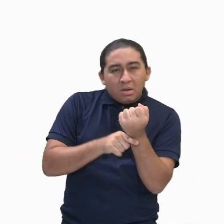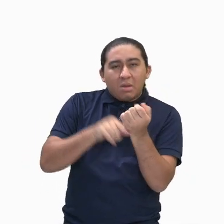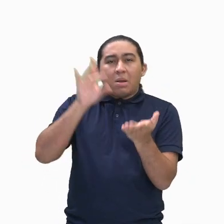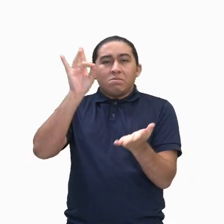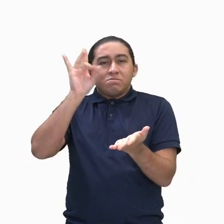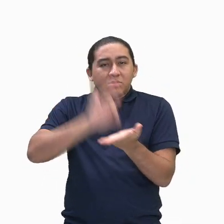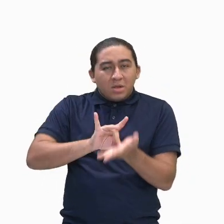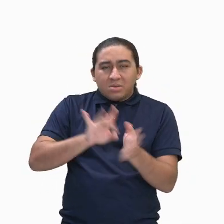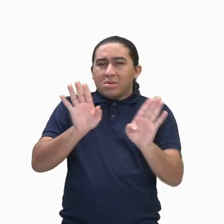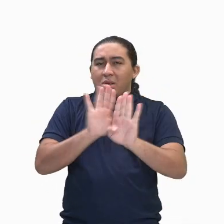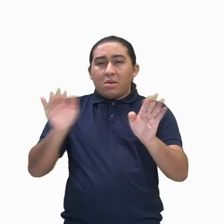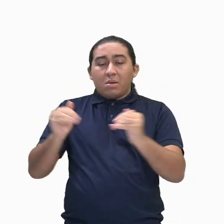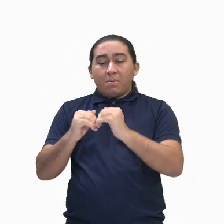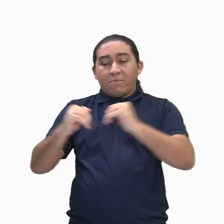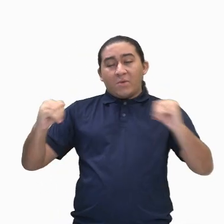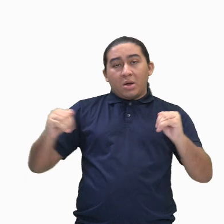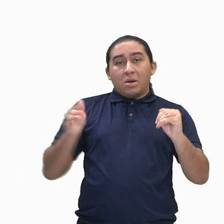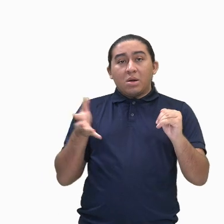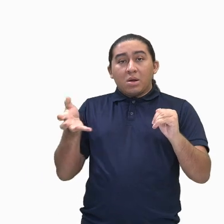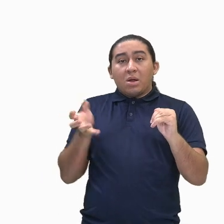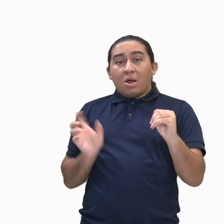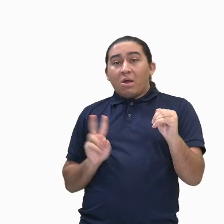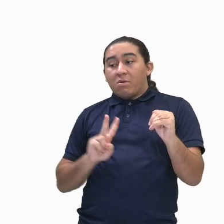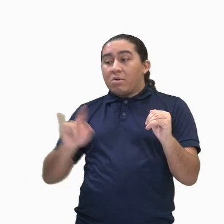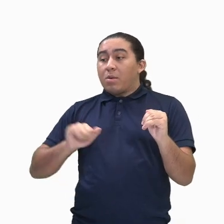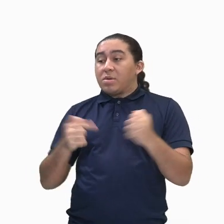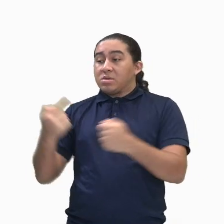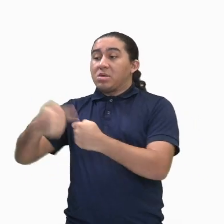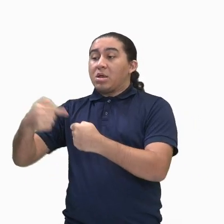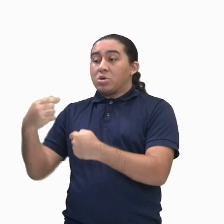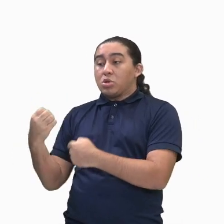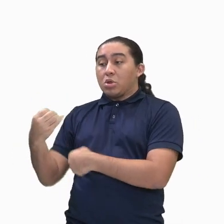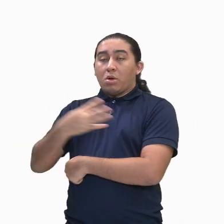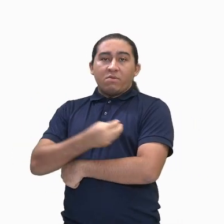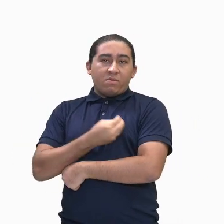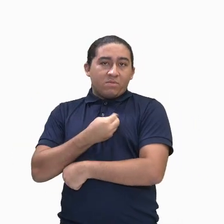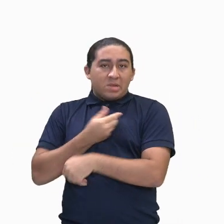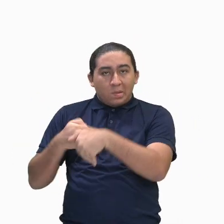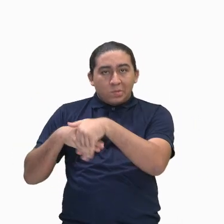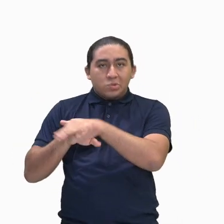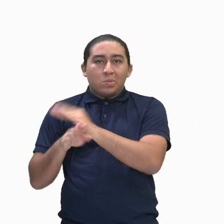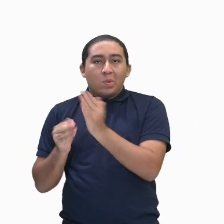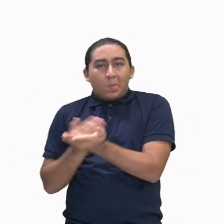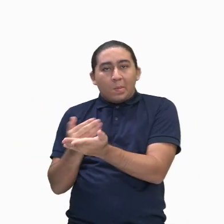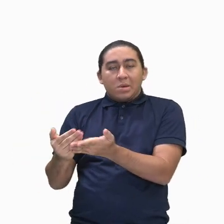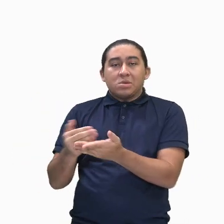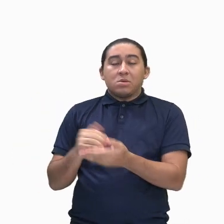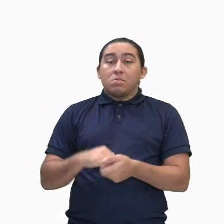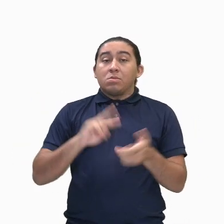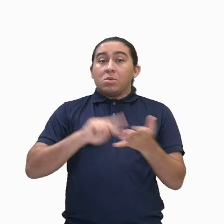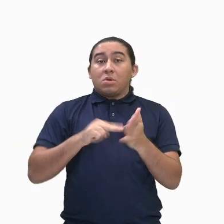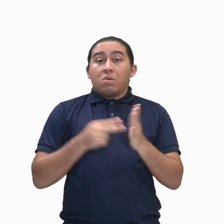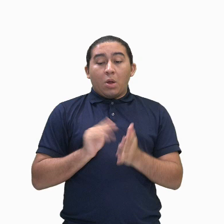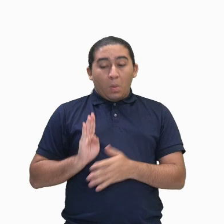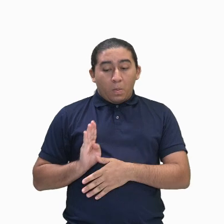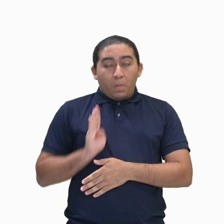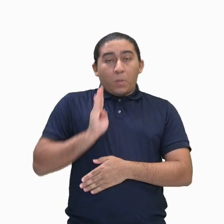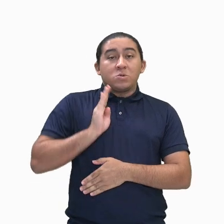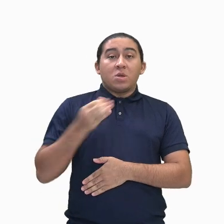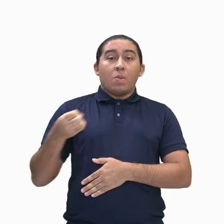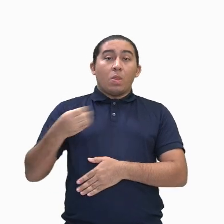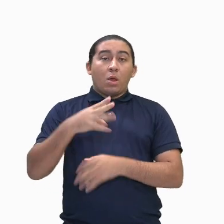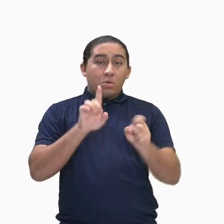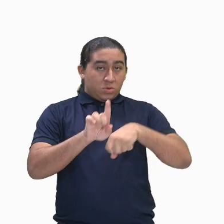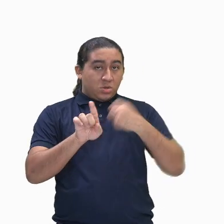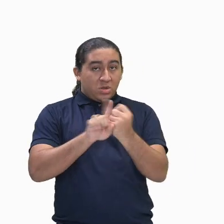para a cidade ter um novo estilo de vida. Nós vamos ter a ascensão da burguesia. A nova classe mercantil